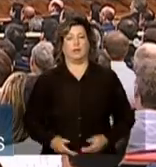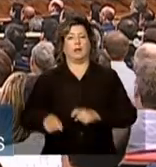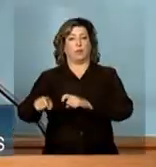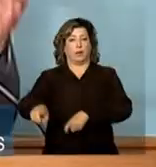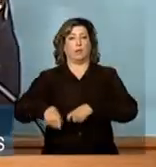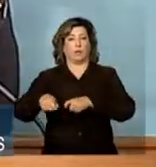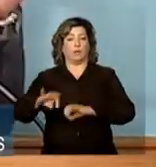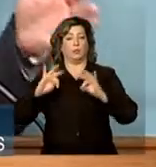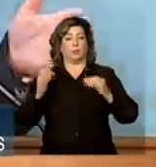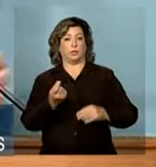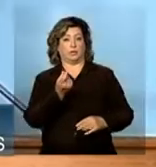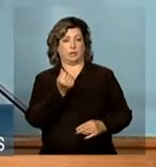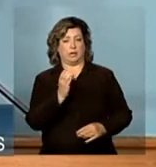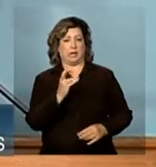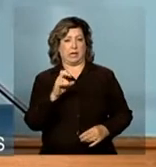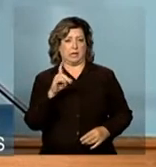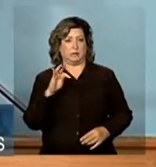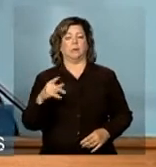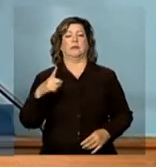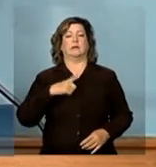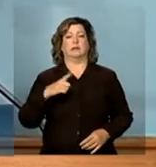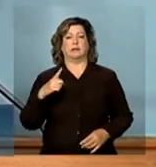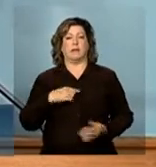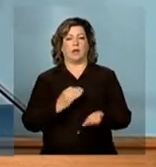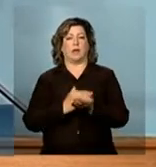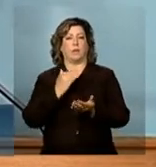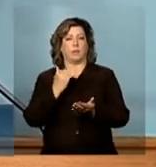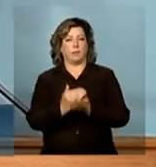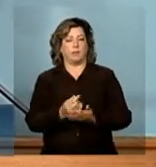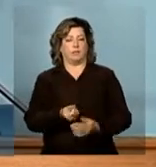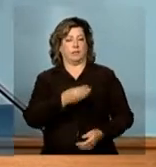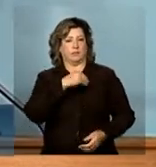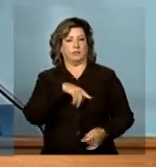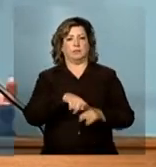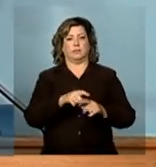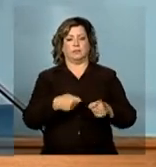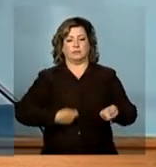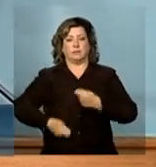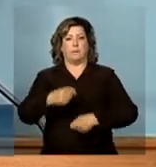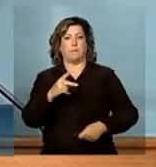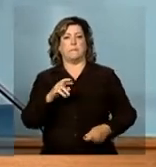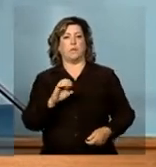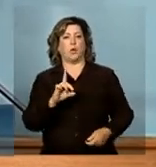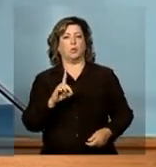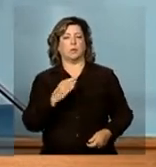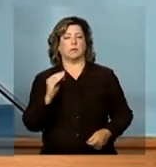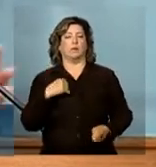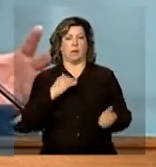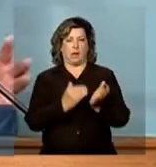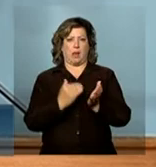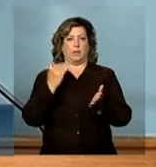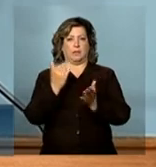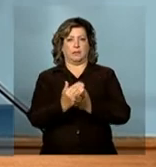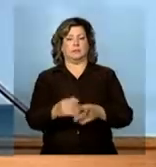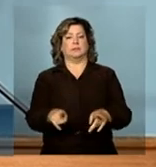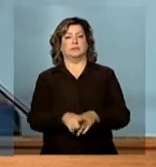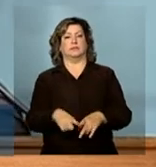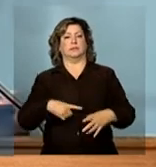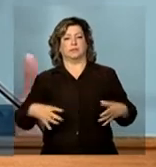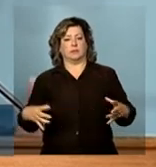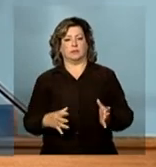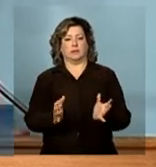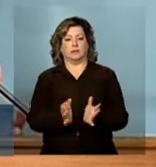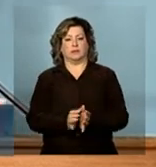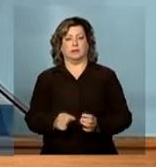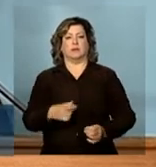sua renda. Isso tem um efeito positivo na economia dos municípios e, com isso, nós vamos construindo também um meio rural com uma